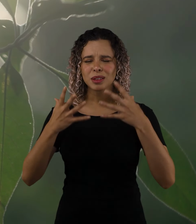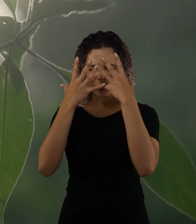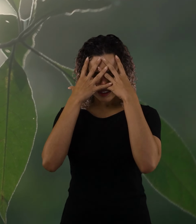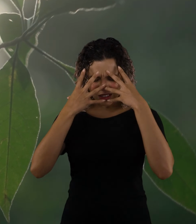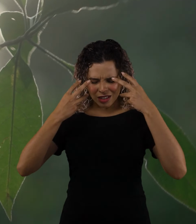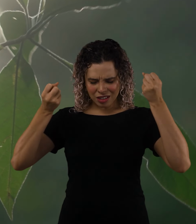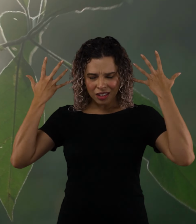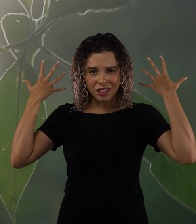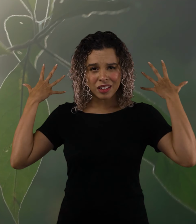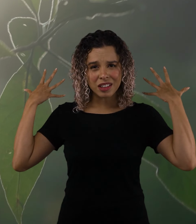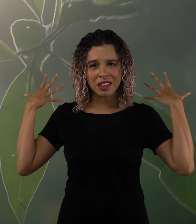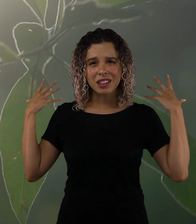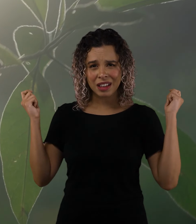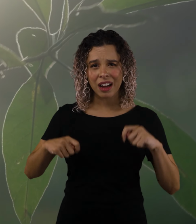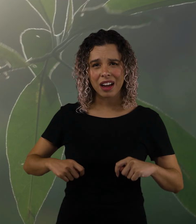all